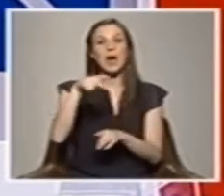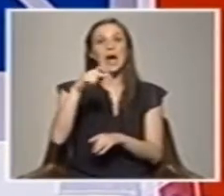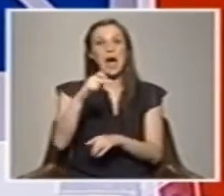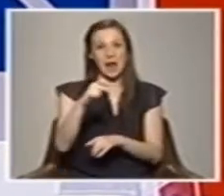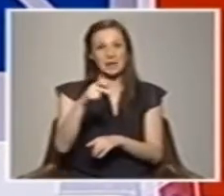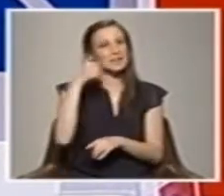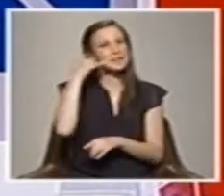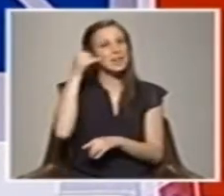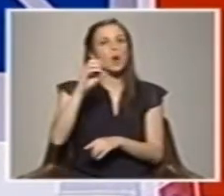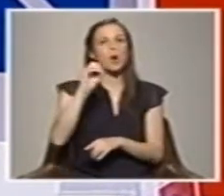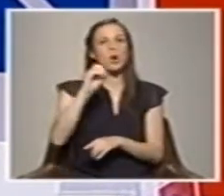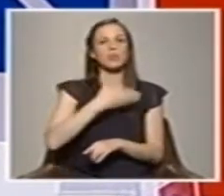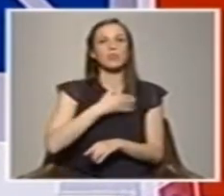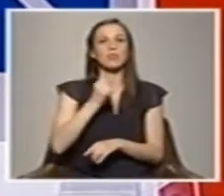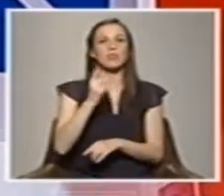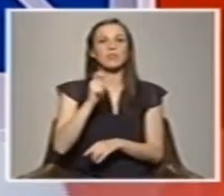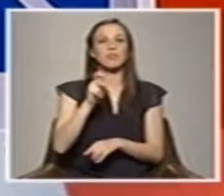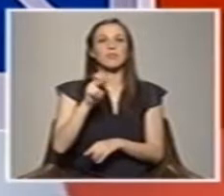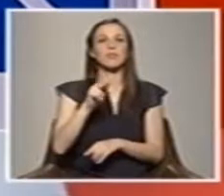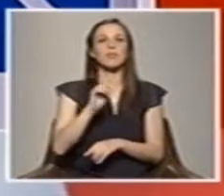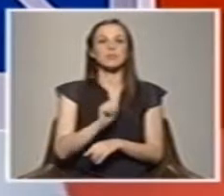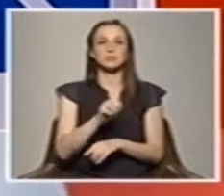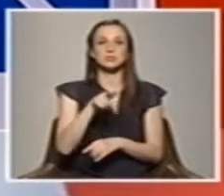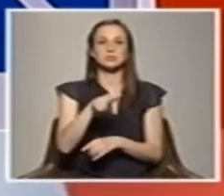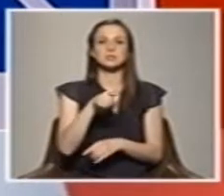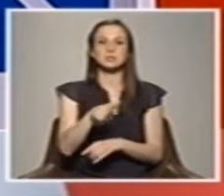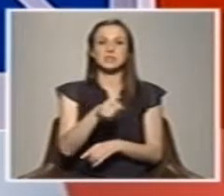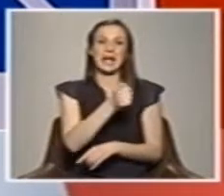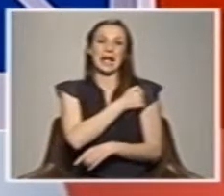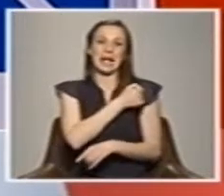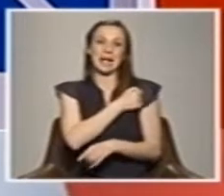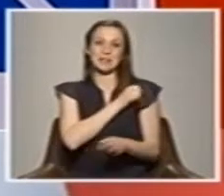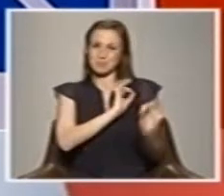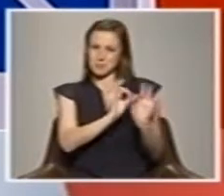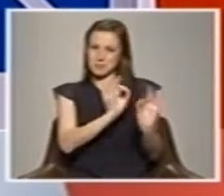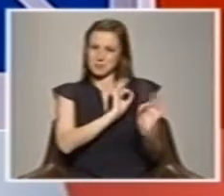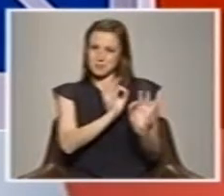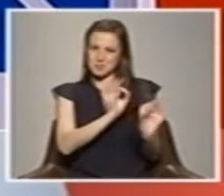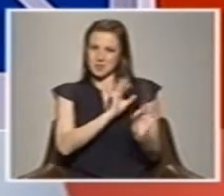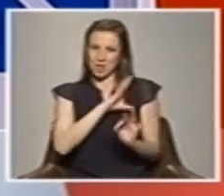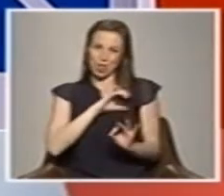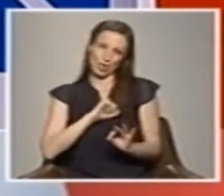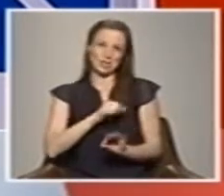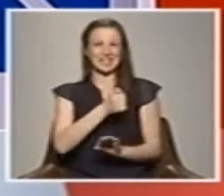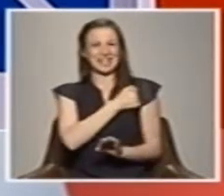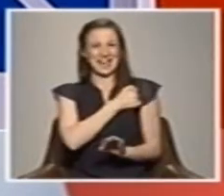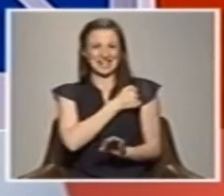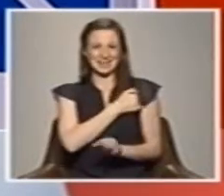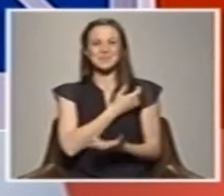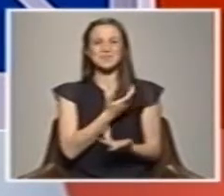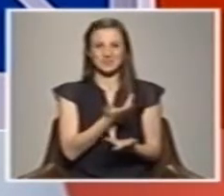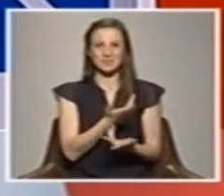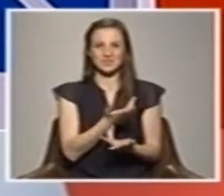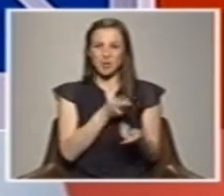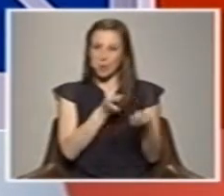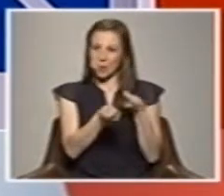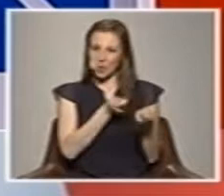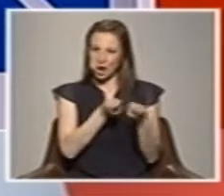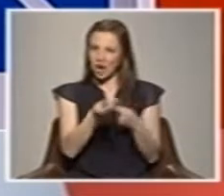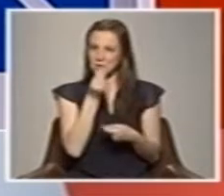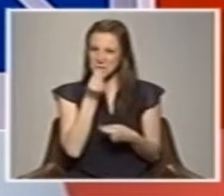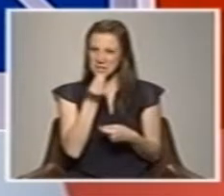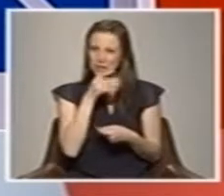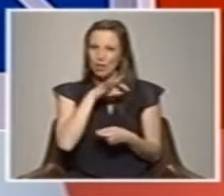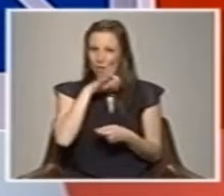de Odivelas, é dona de casa e gere, como é óbvio também, lá em casa, a alimentação